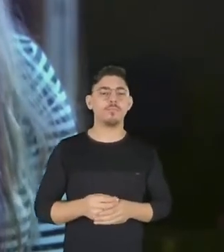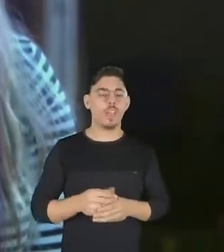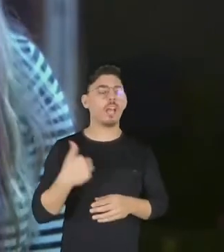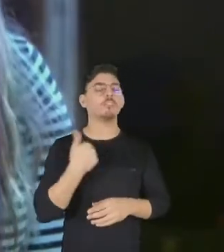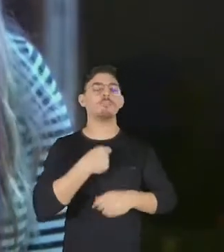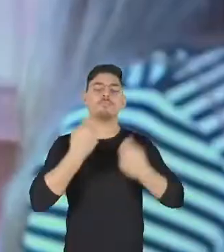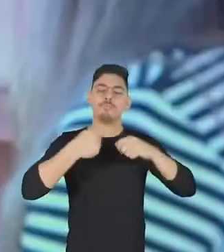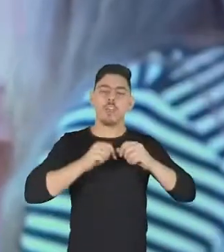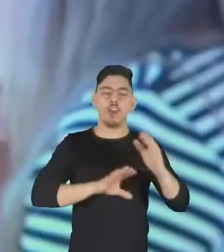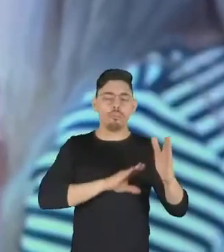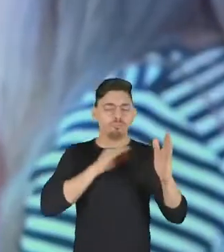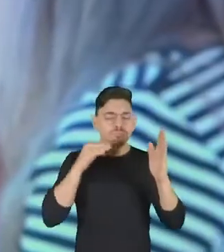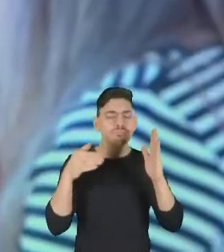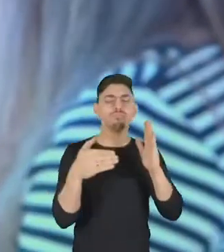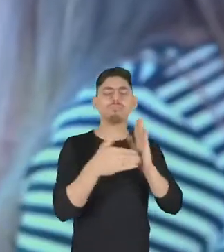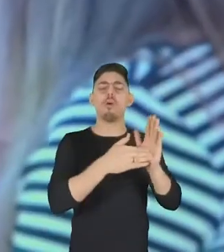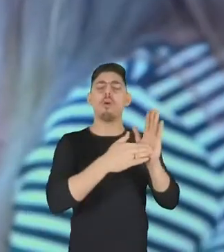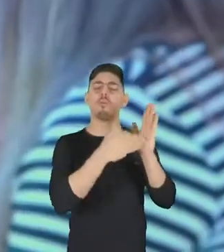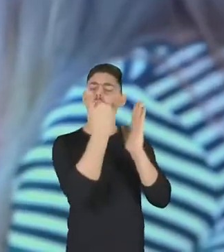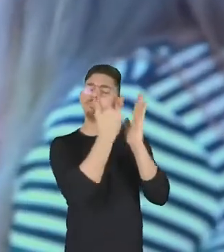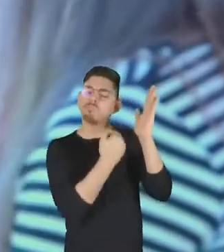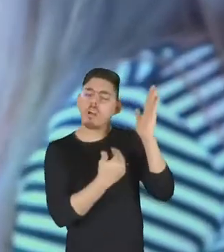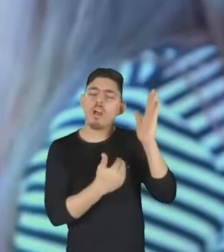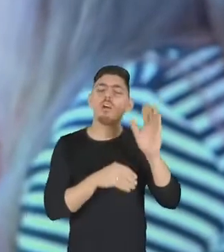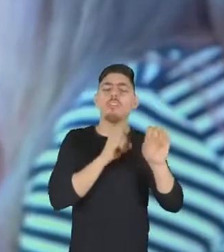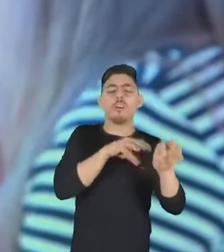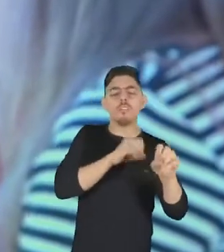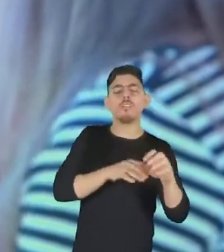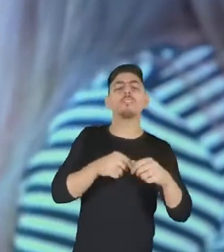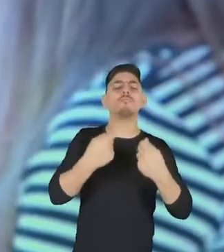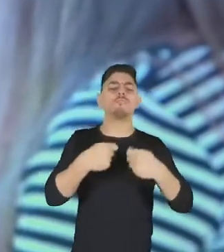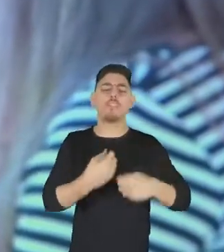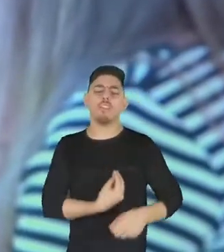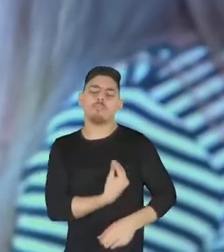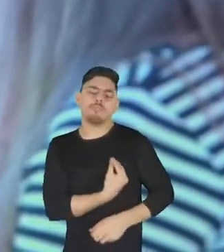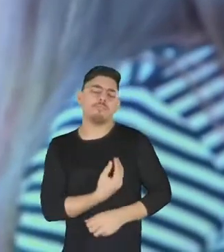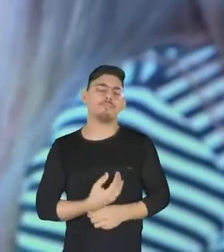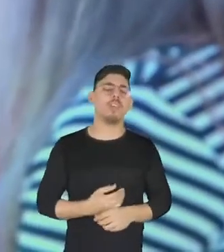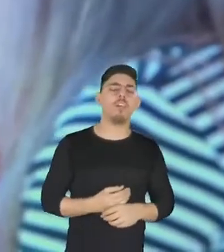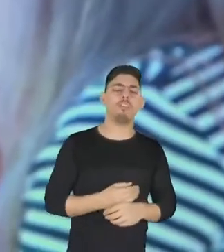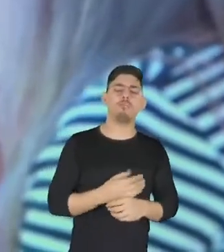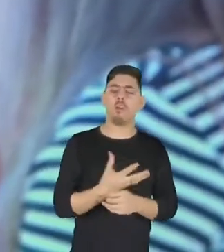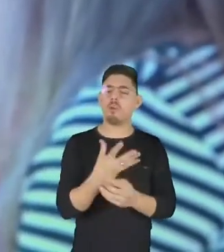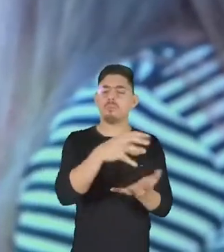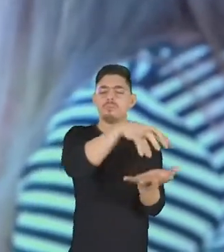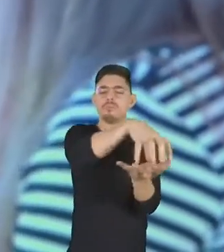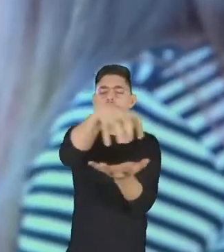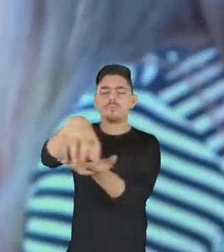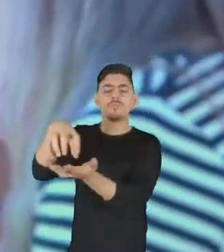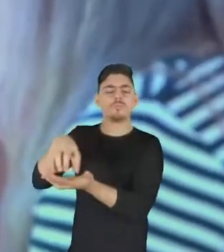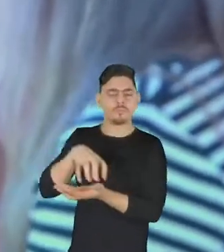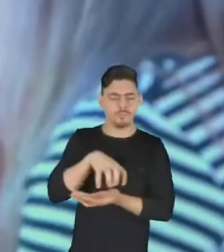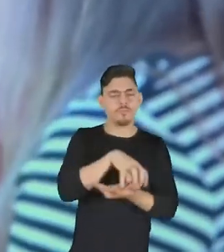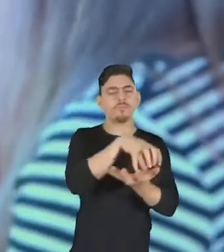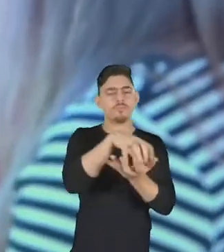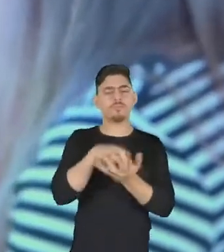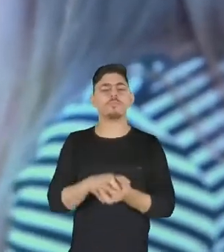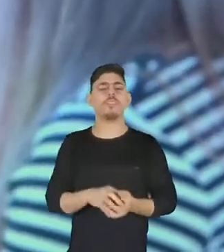que acontecia, né, de forma presencial, com diversas organizações, diversos grupos,